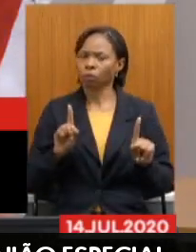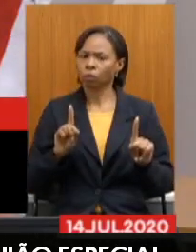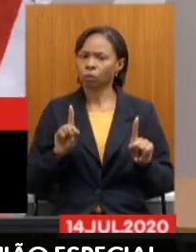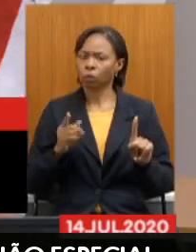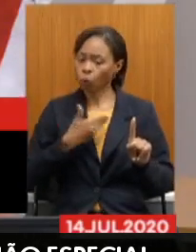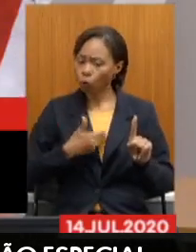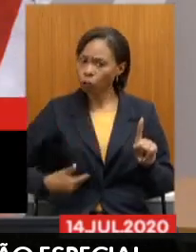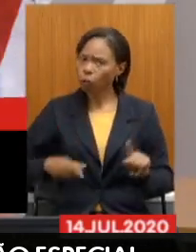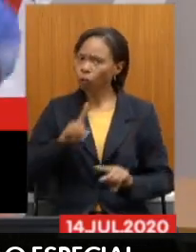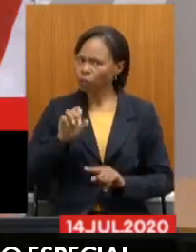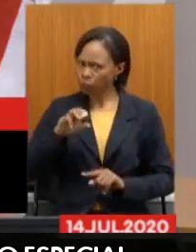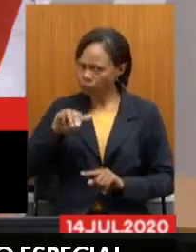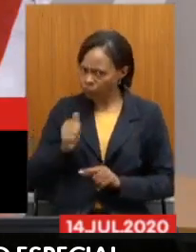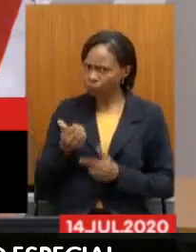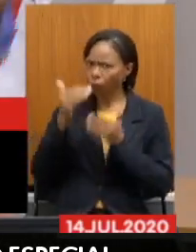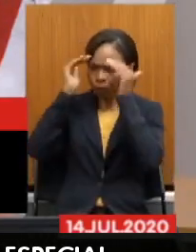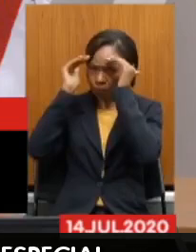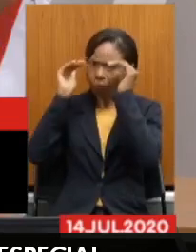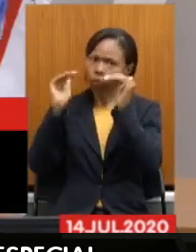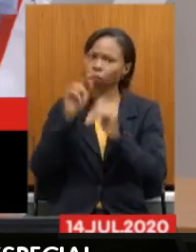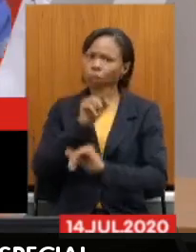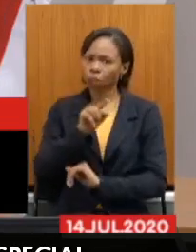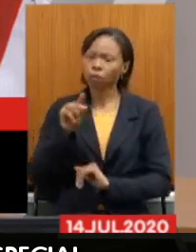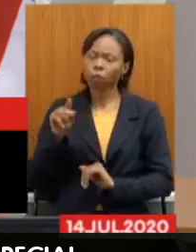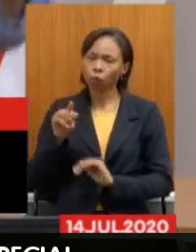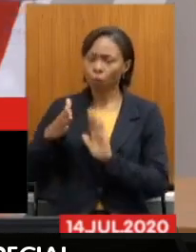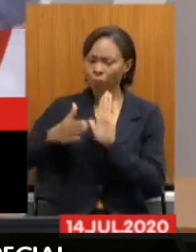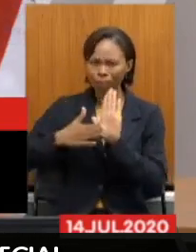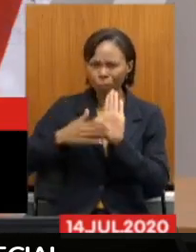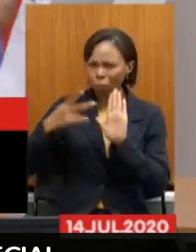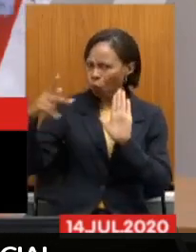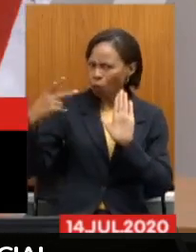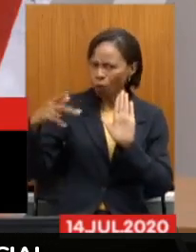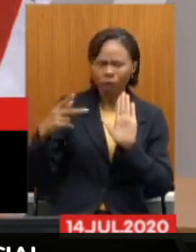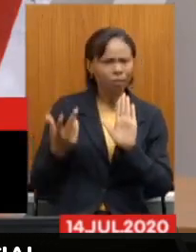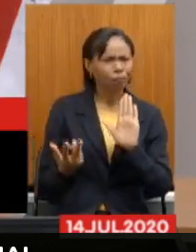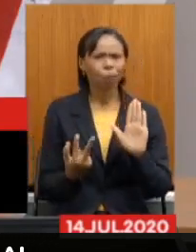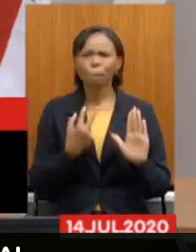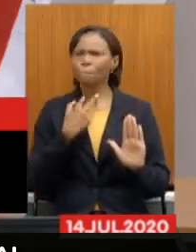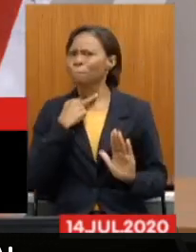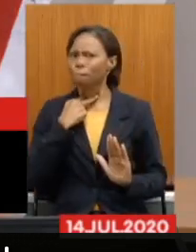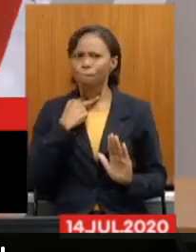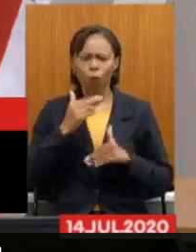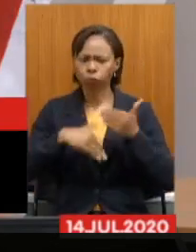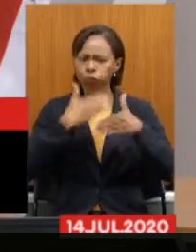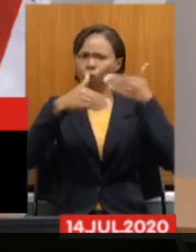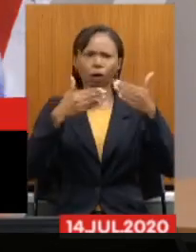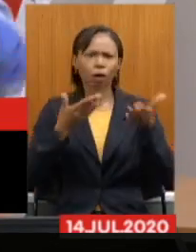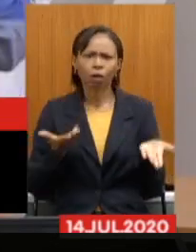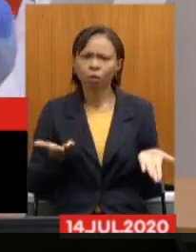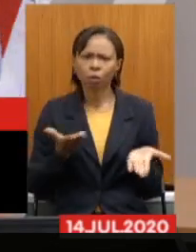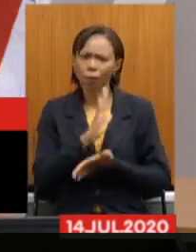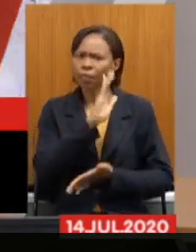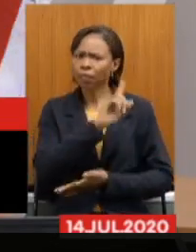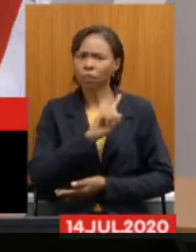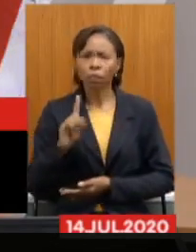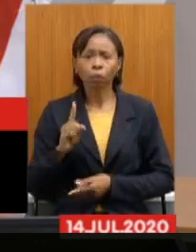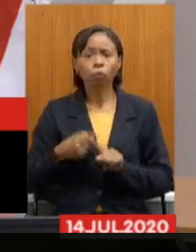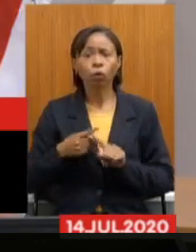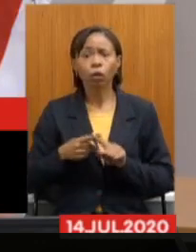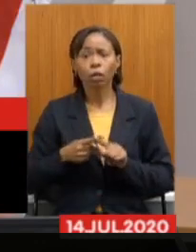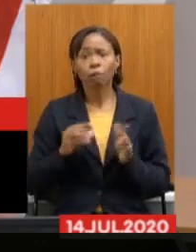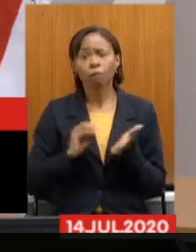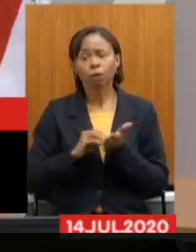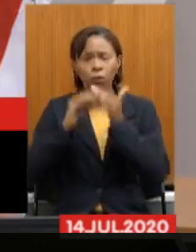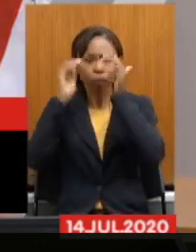Zema, com todo o respeito que tem, meu senhor, as suas propostas não merecem prosperar. Por quê? Desrespeita o